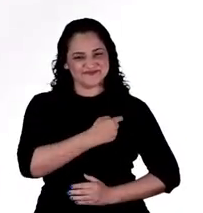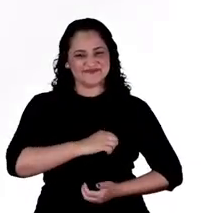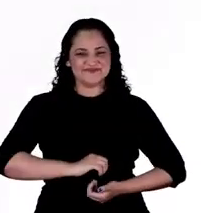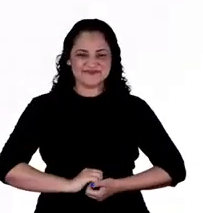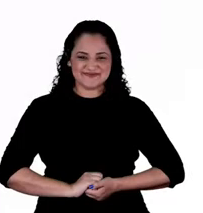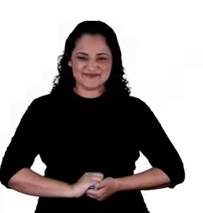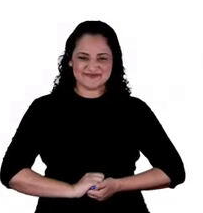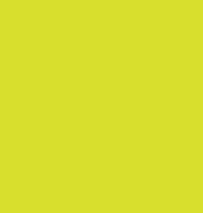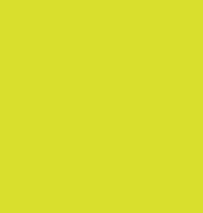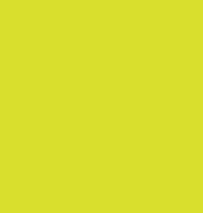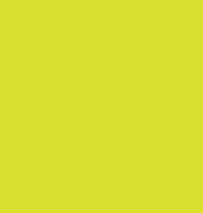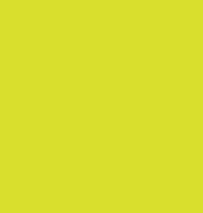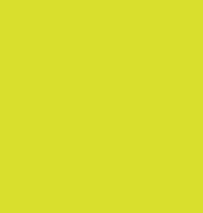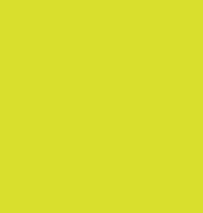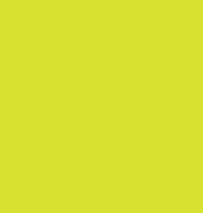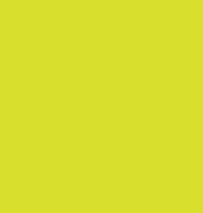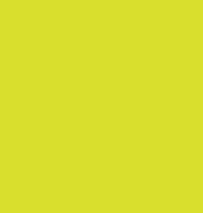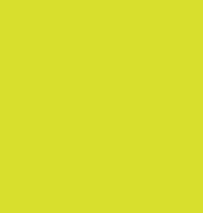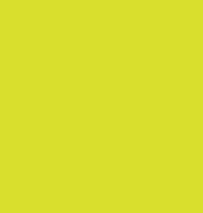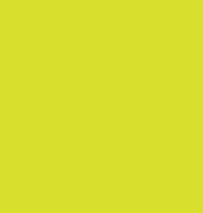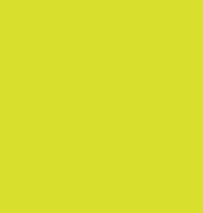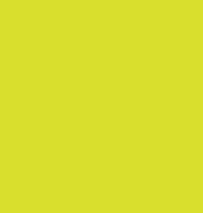que vem da gente